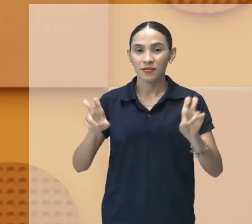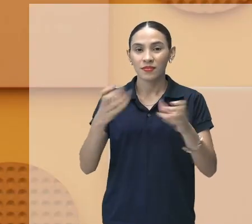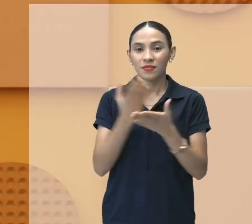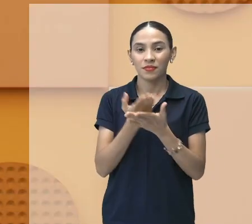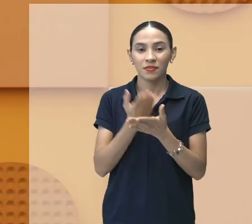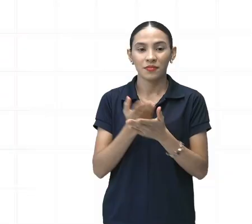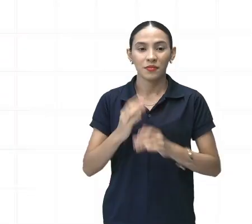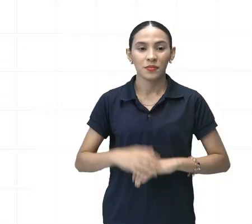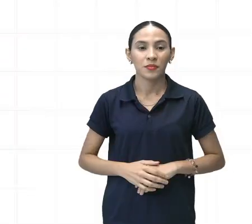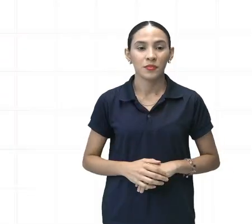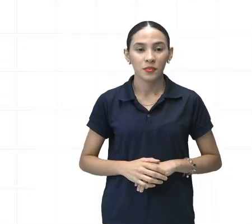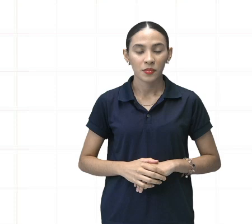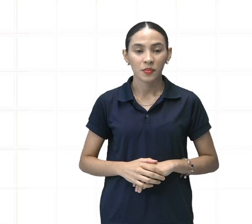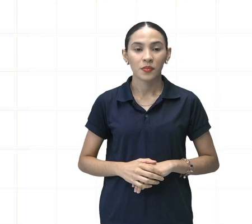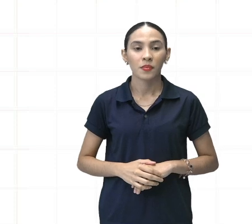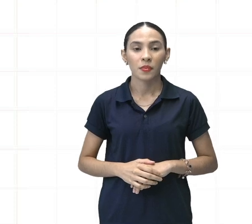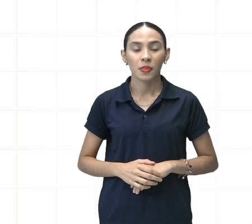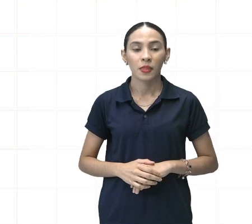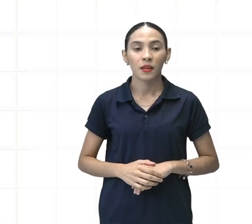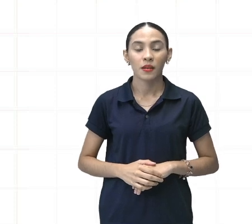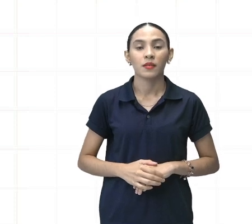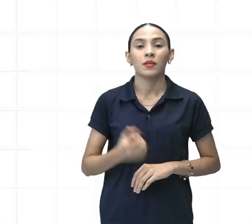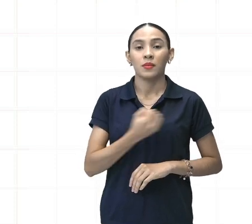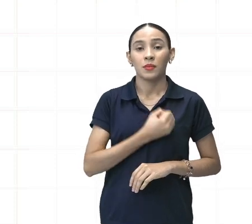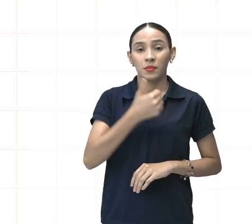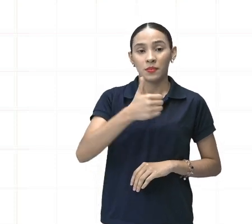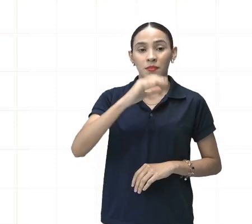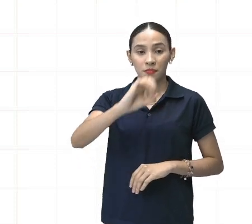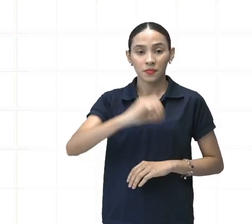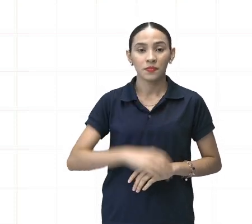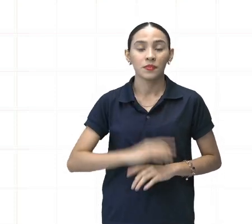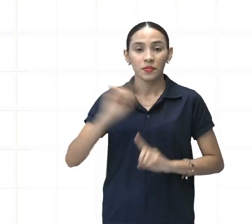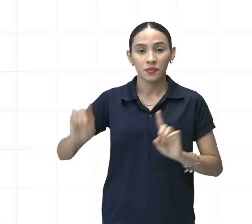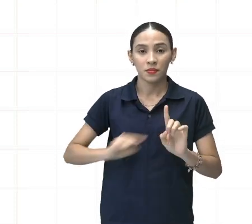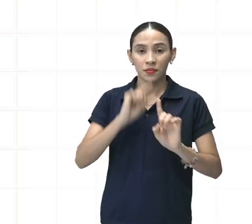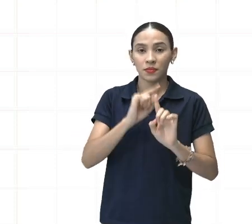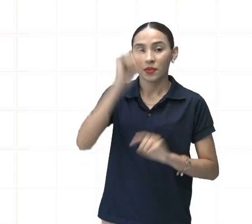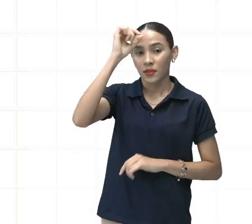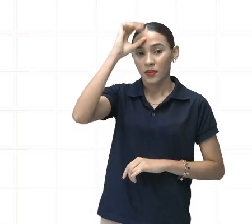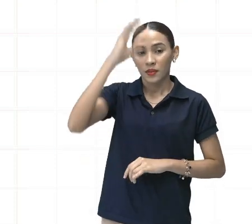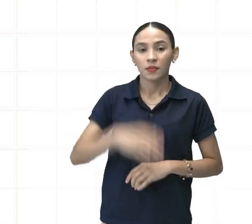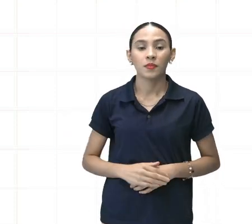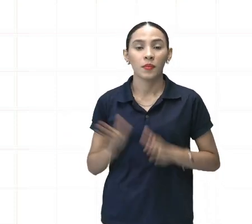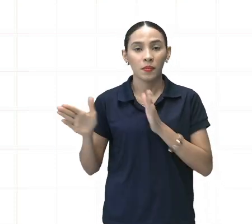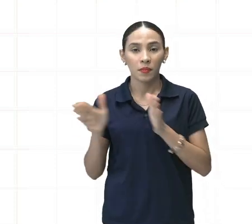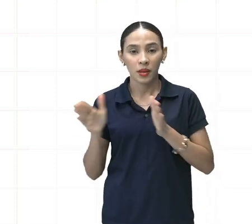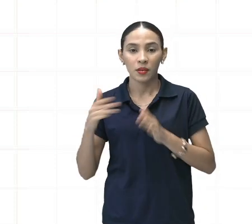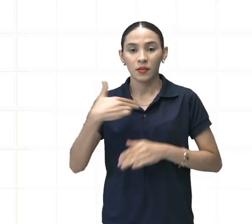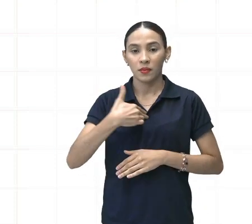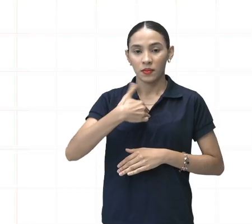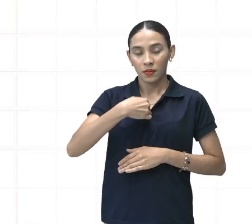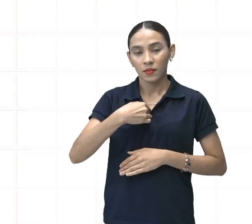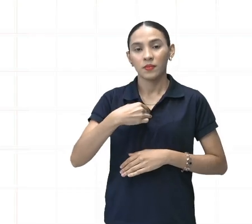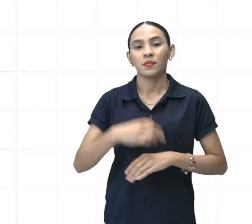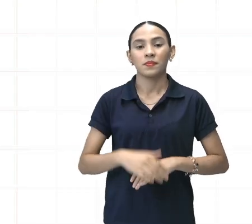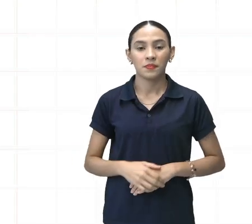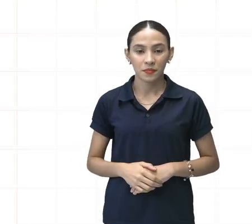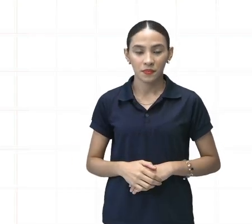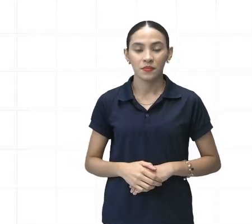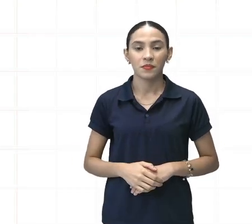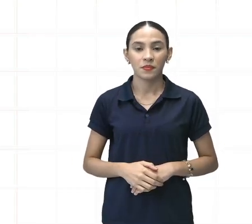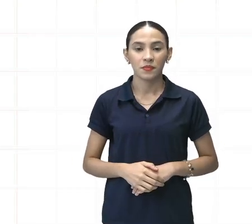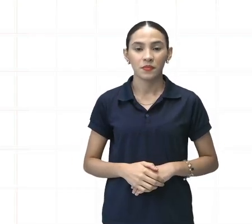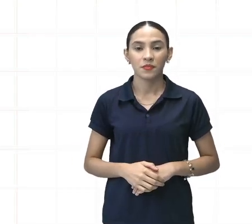nossa aula. Vamos lá, gente. Aula de número 10. Objeto de conhecimento, o período varguista e